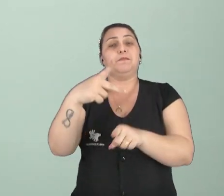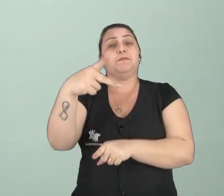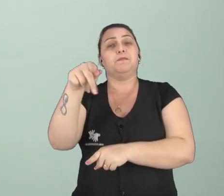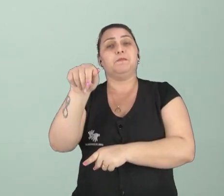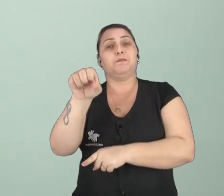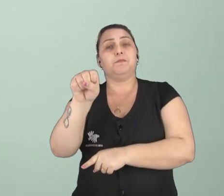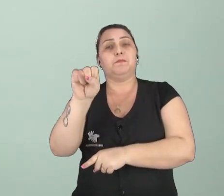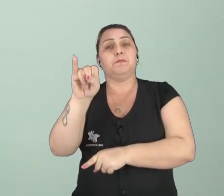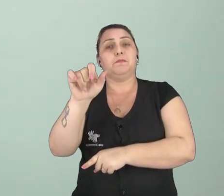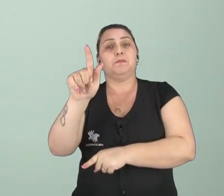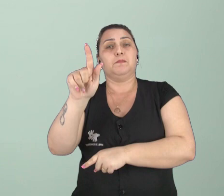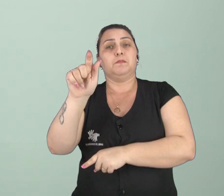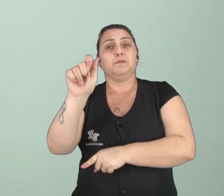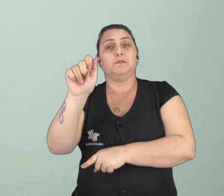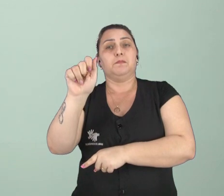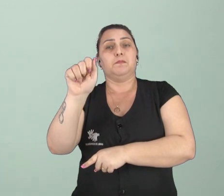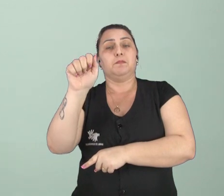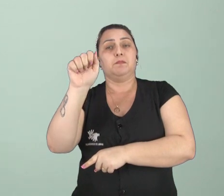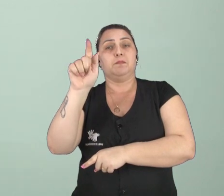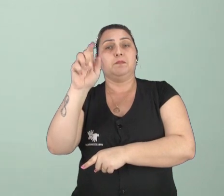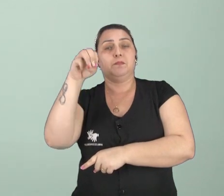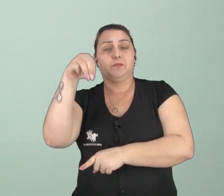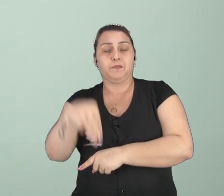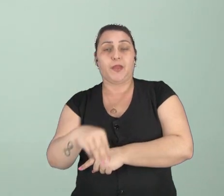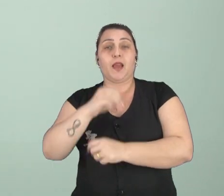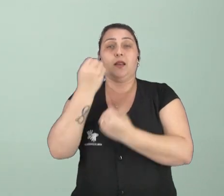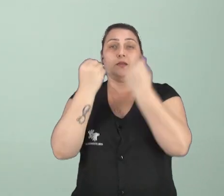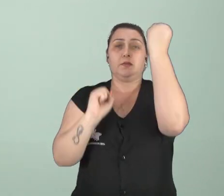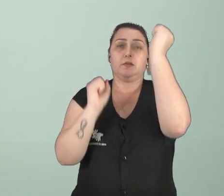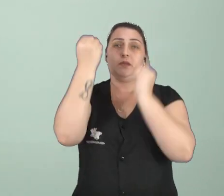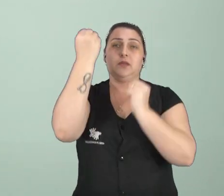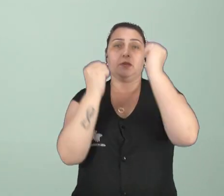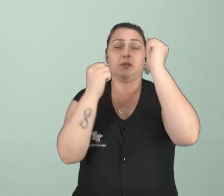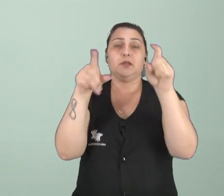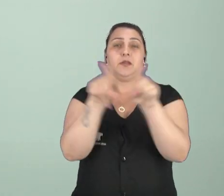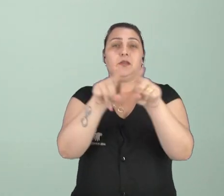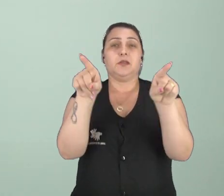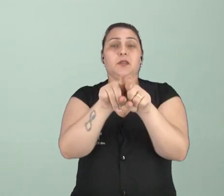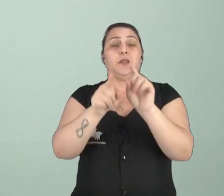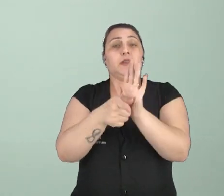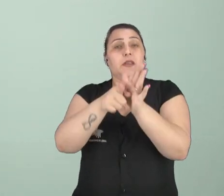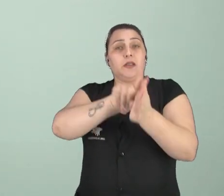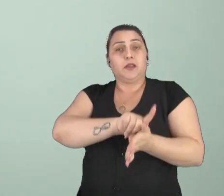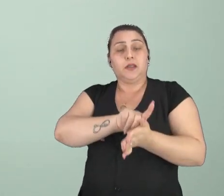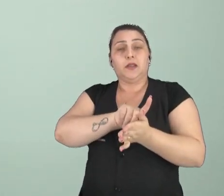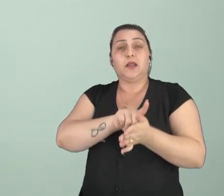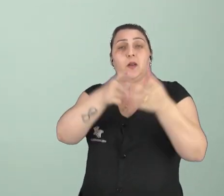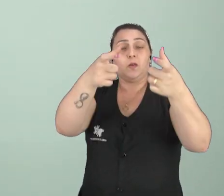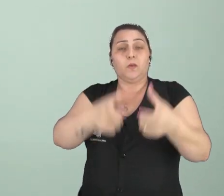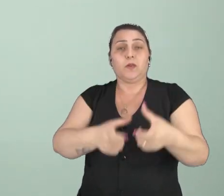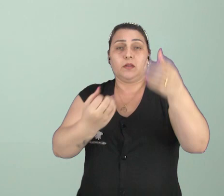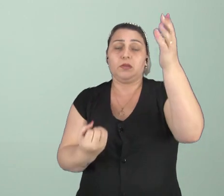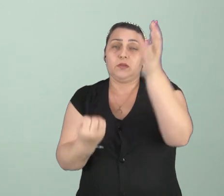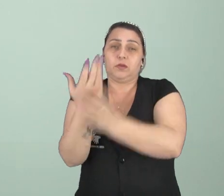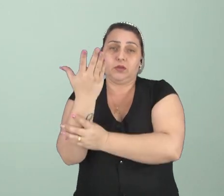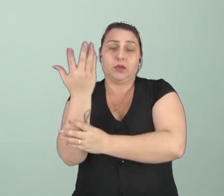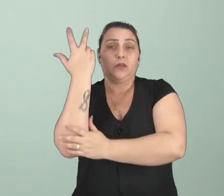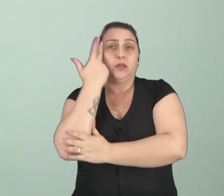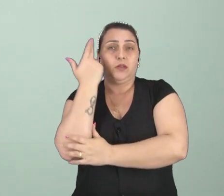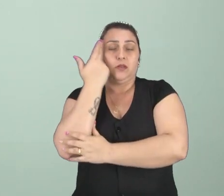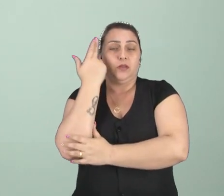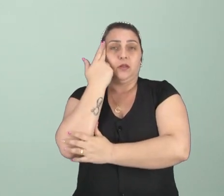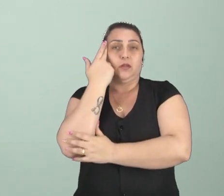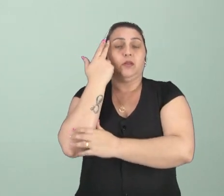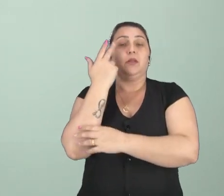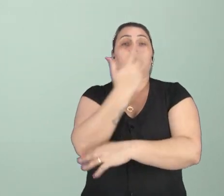paisagem. As fábricas, então, um determinado espaço que antes era um espaço que surgiu